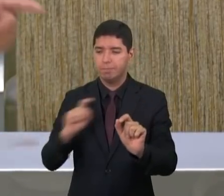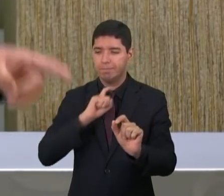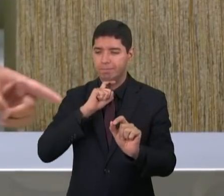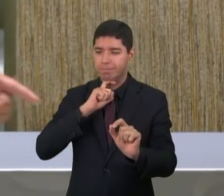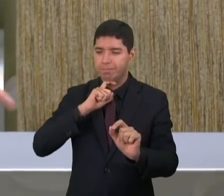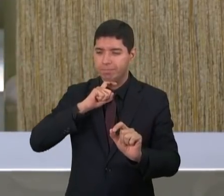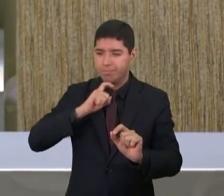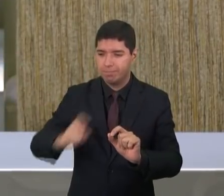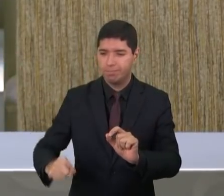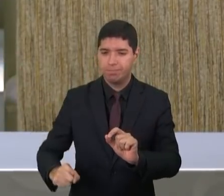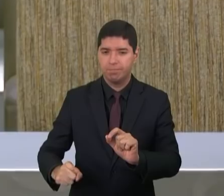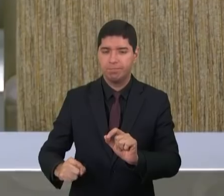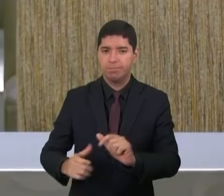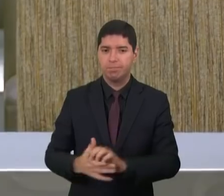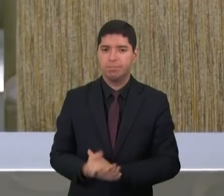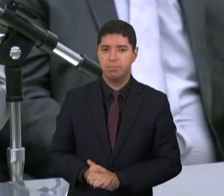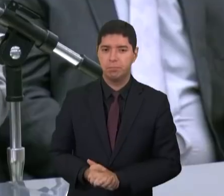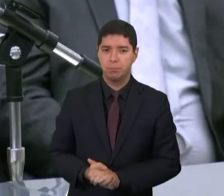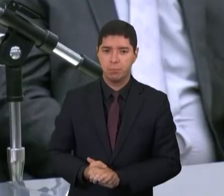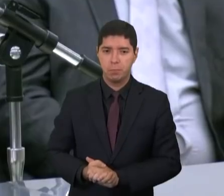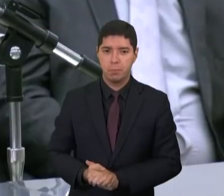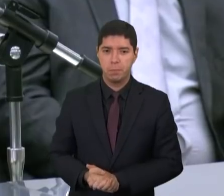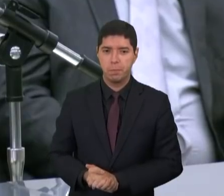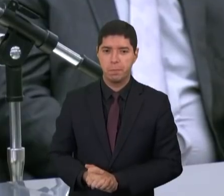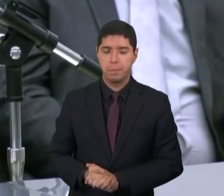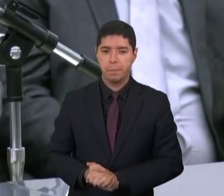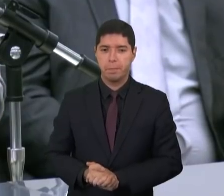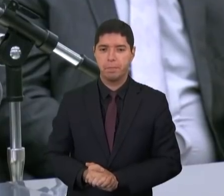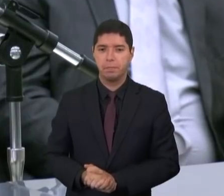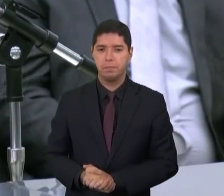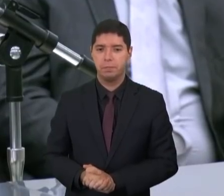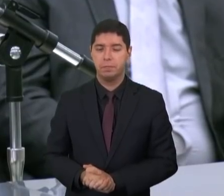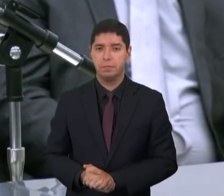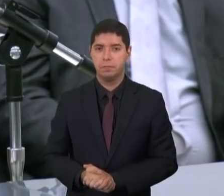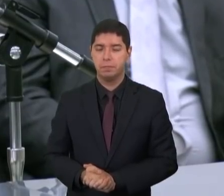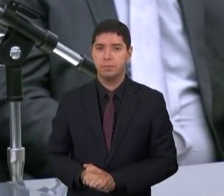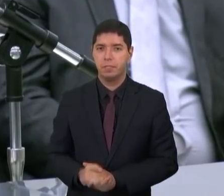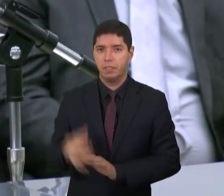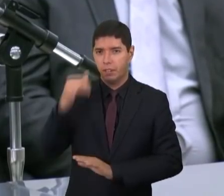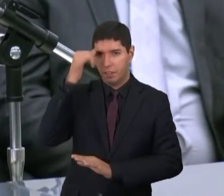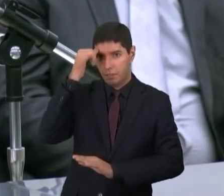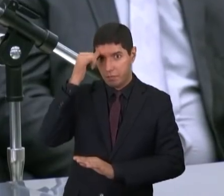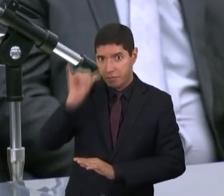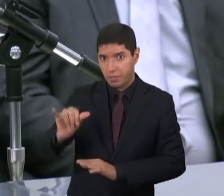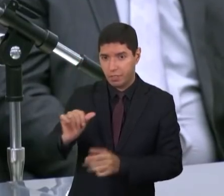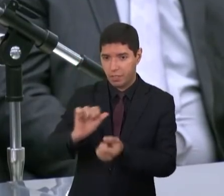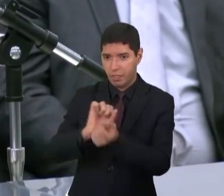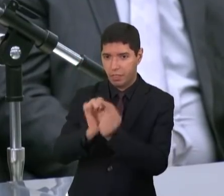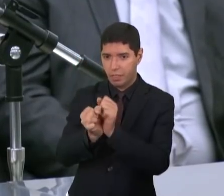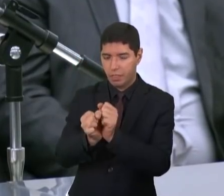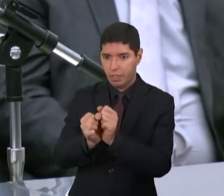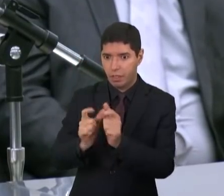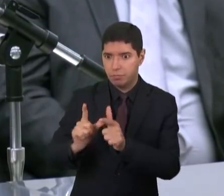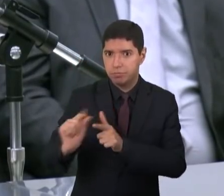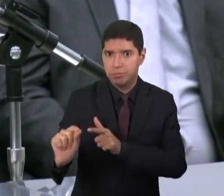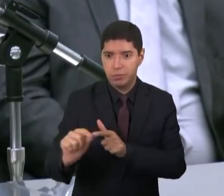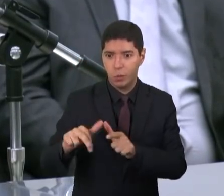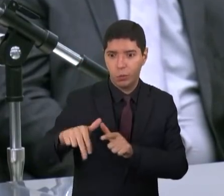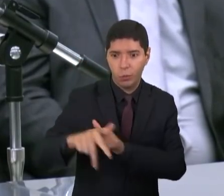dar chance deles saírem, deles se livrarem. Então ele mandou amarrar,